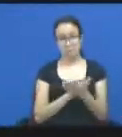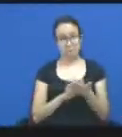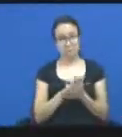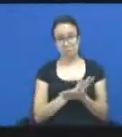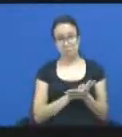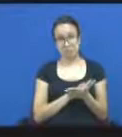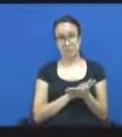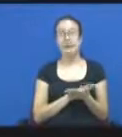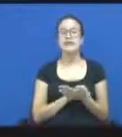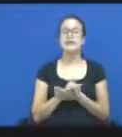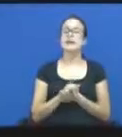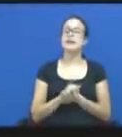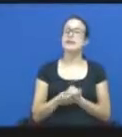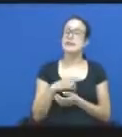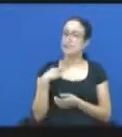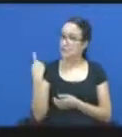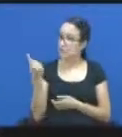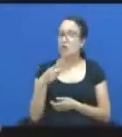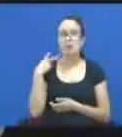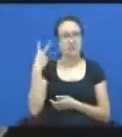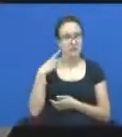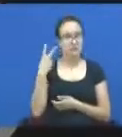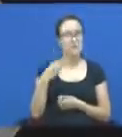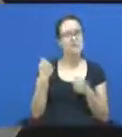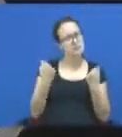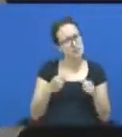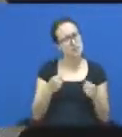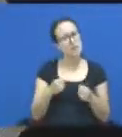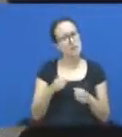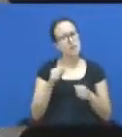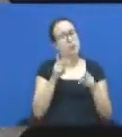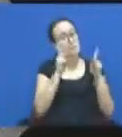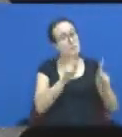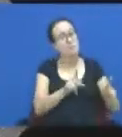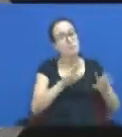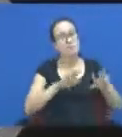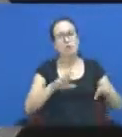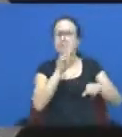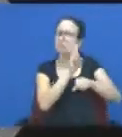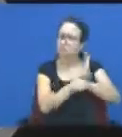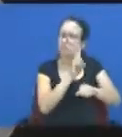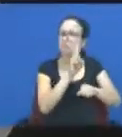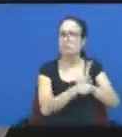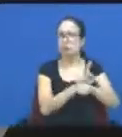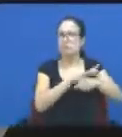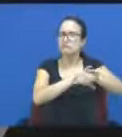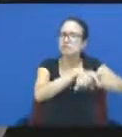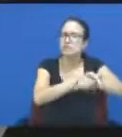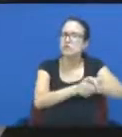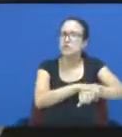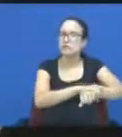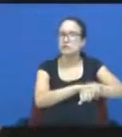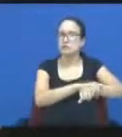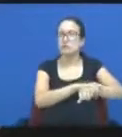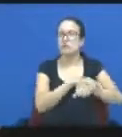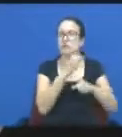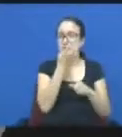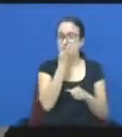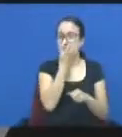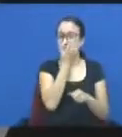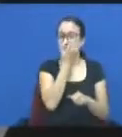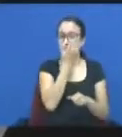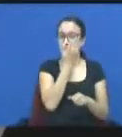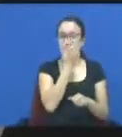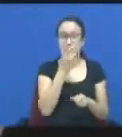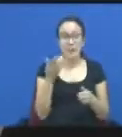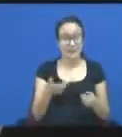e nós, como vereadores, temos que visar a segurança do povo. Este final de semana tivemos mais 2